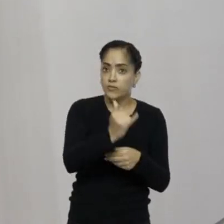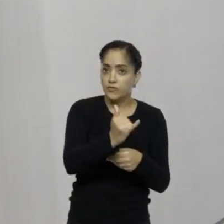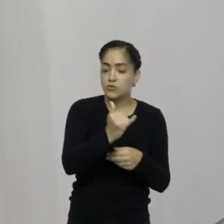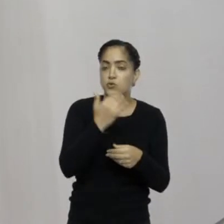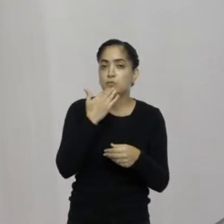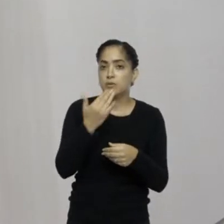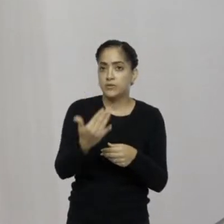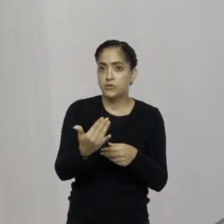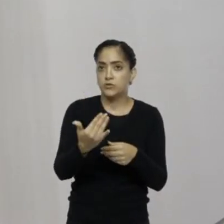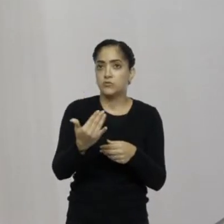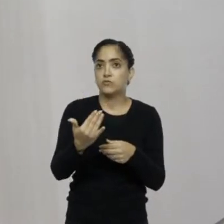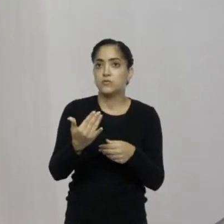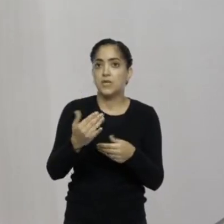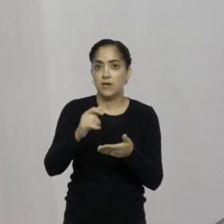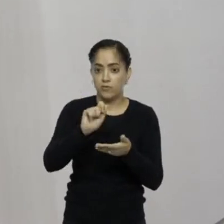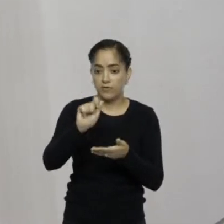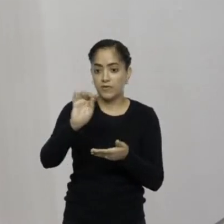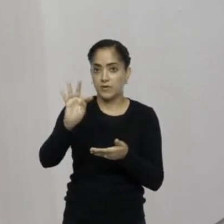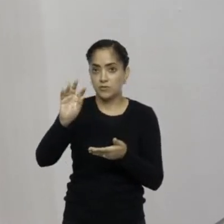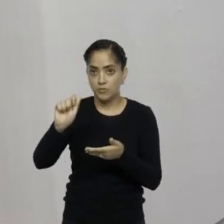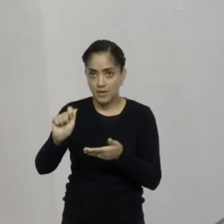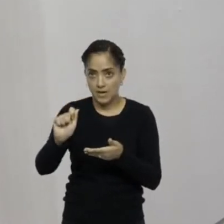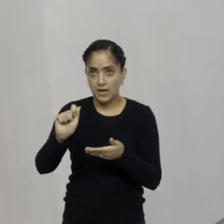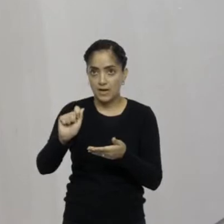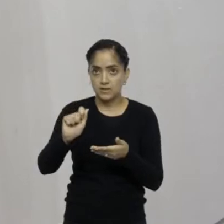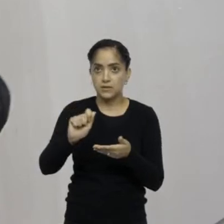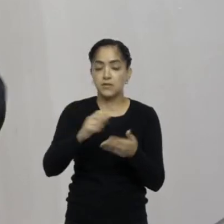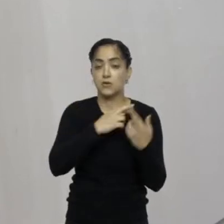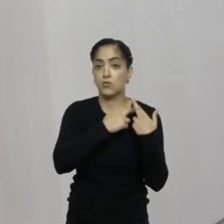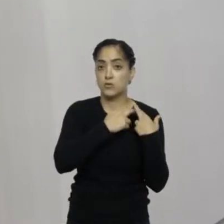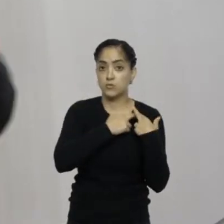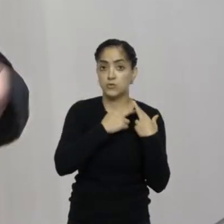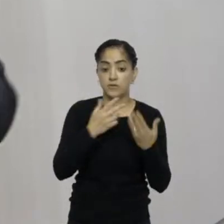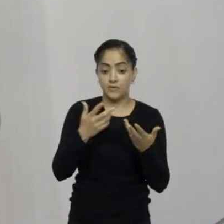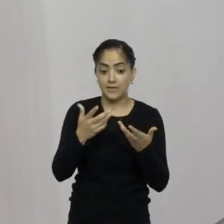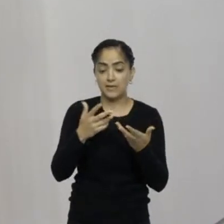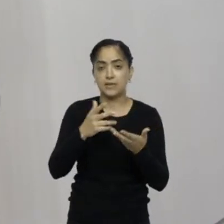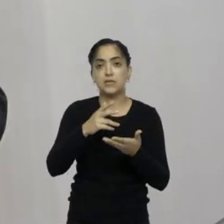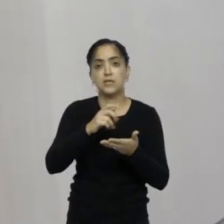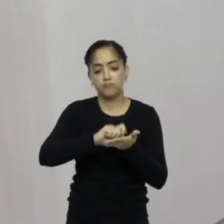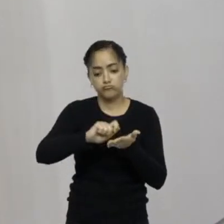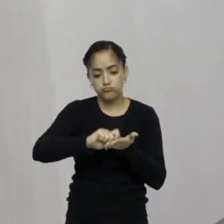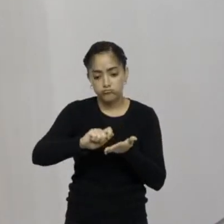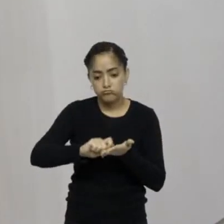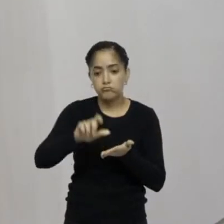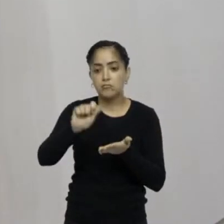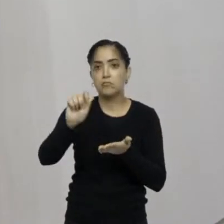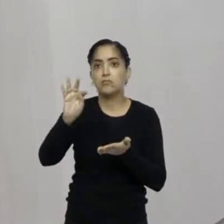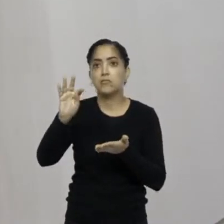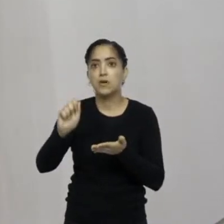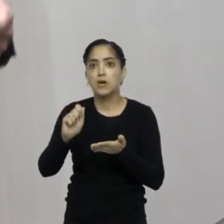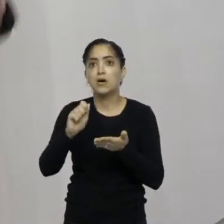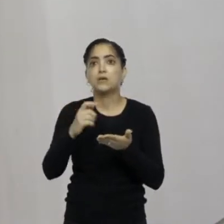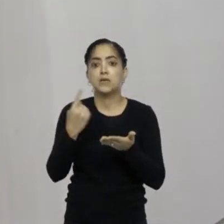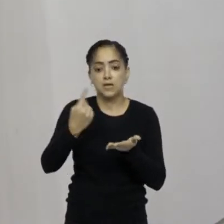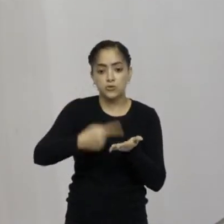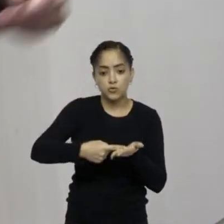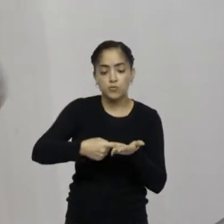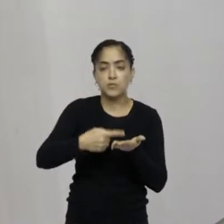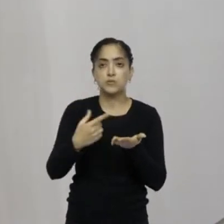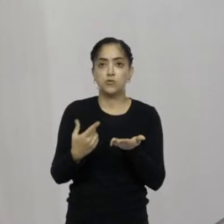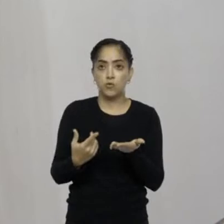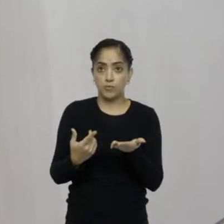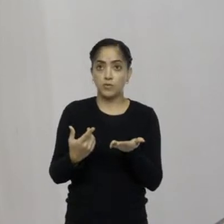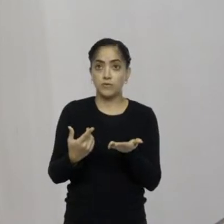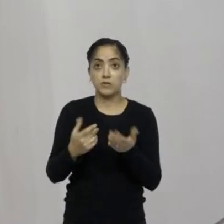Inclusive foi feita uma ata, porque o responsável queria uma ata para que as pessoas assumissem o compromisso que